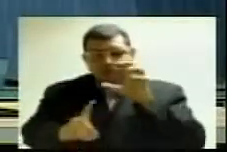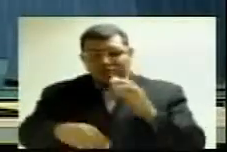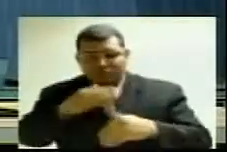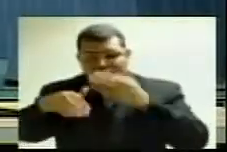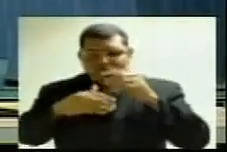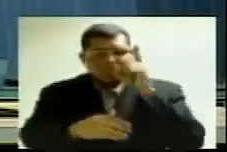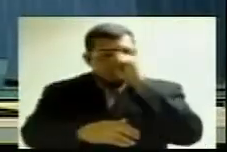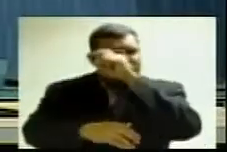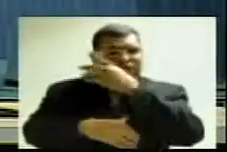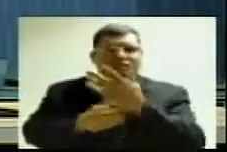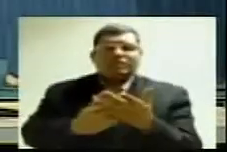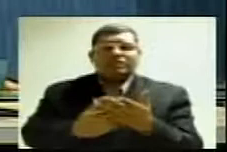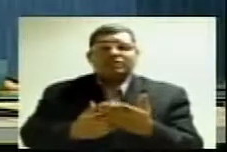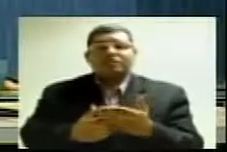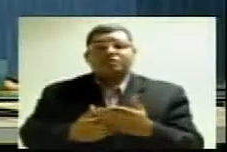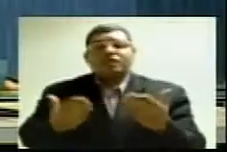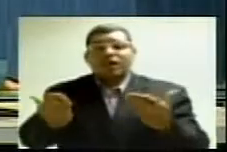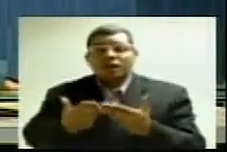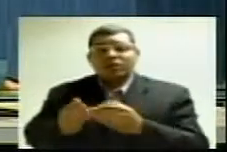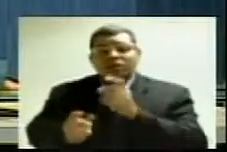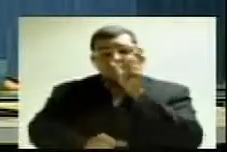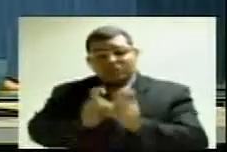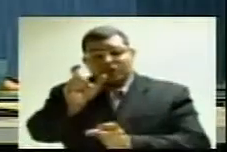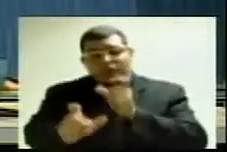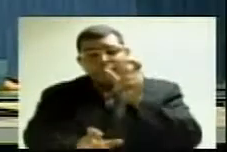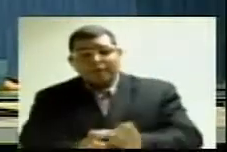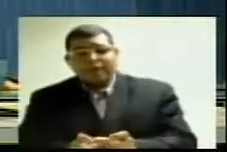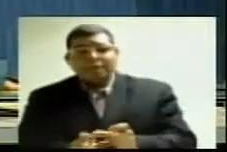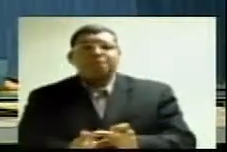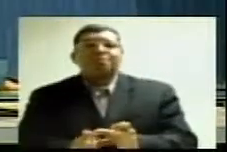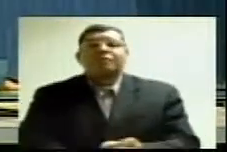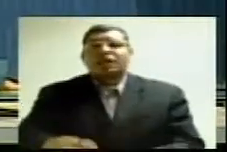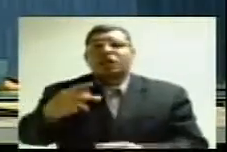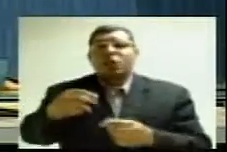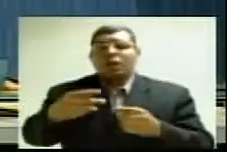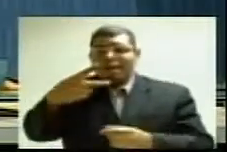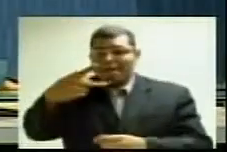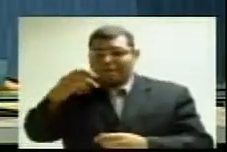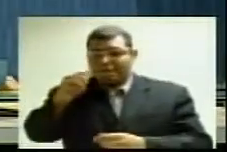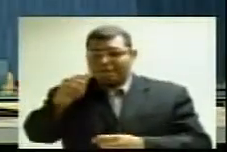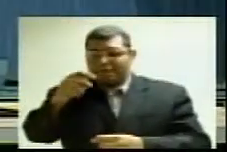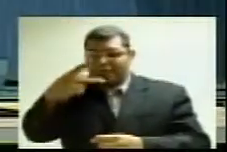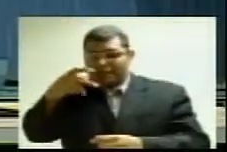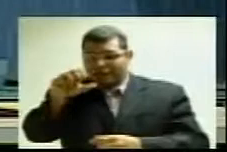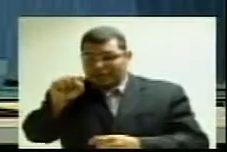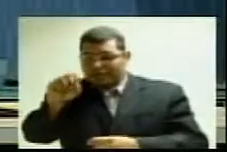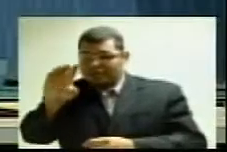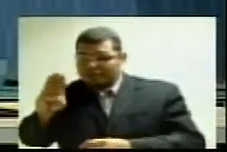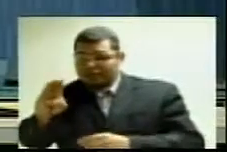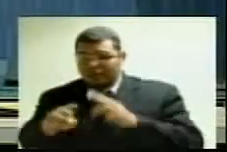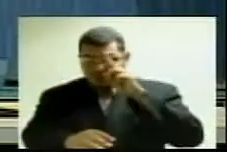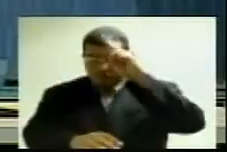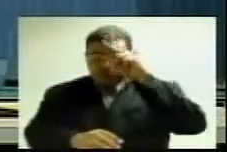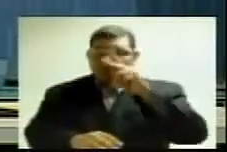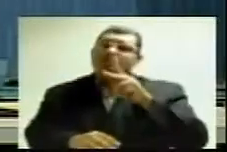enfrenta. E diante disso, o PSB, fortalecido